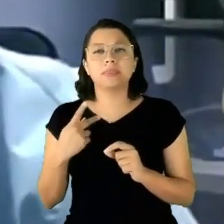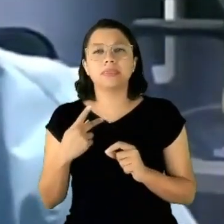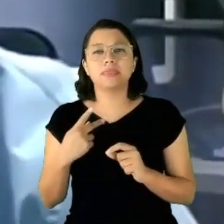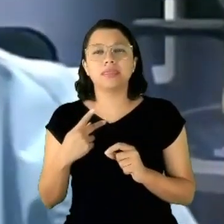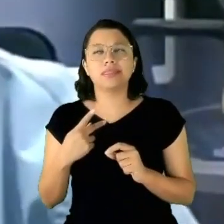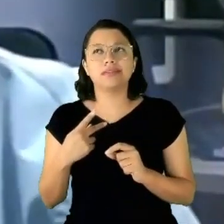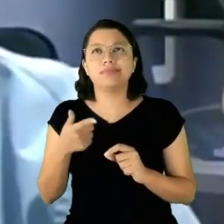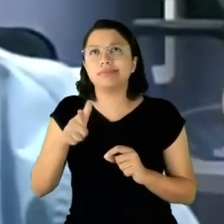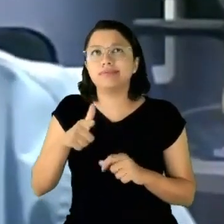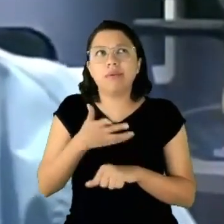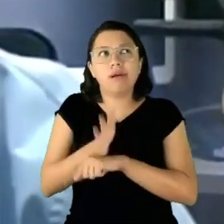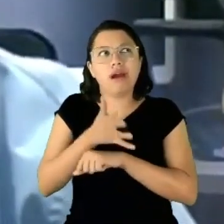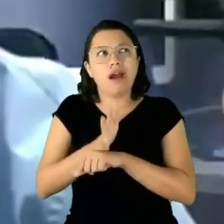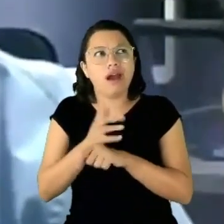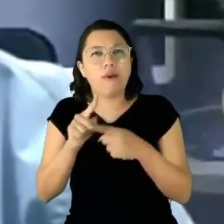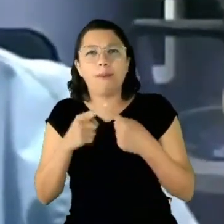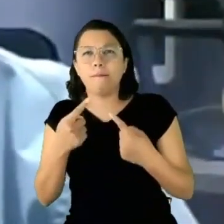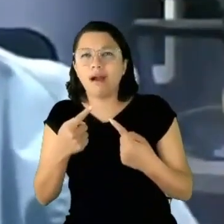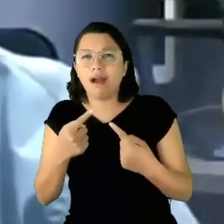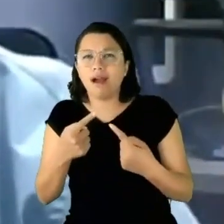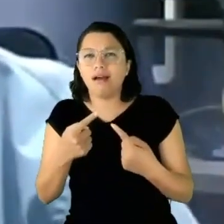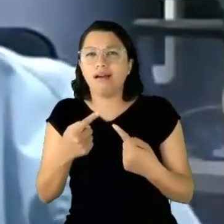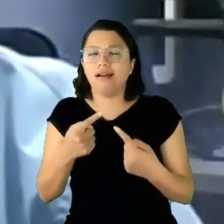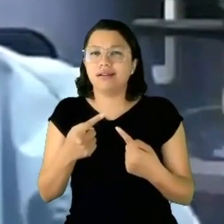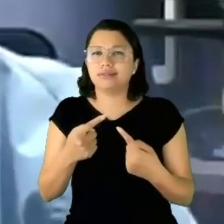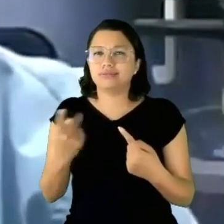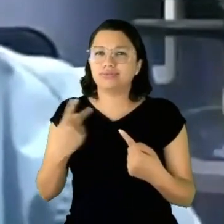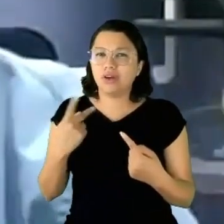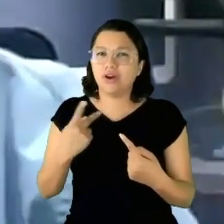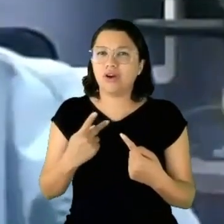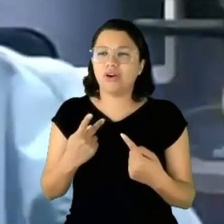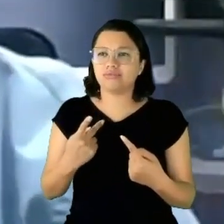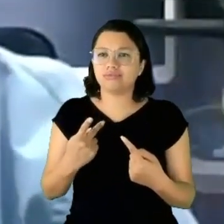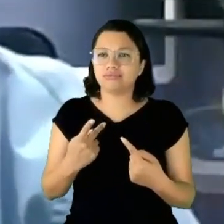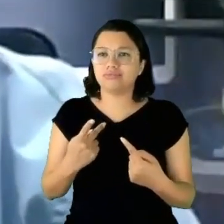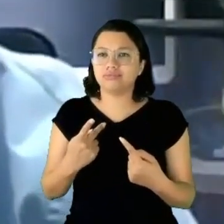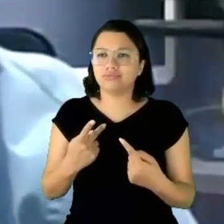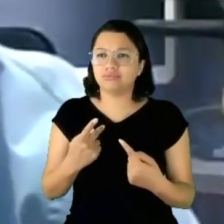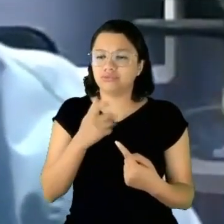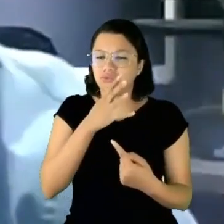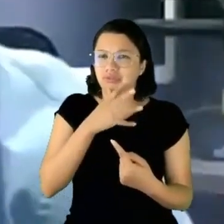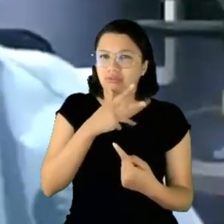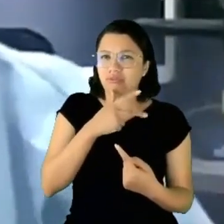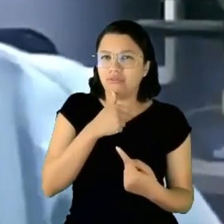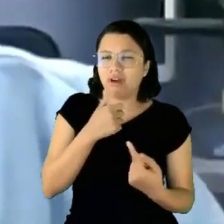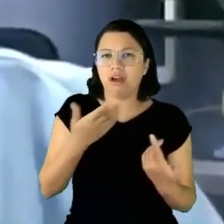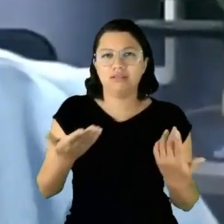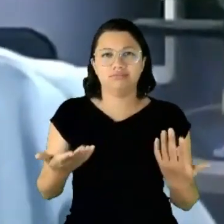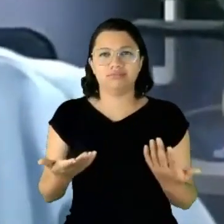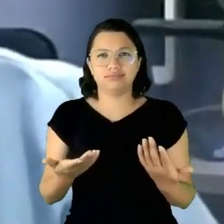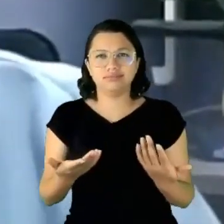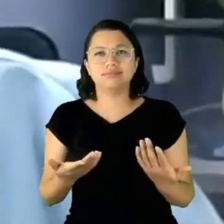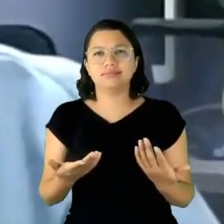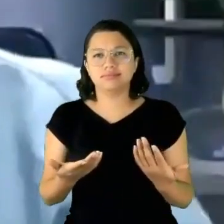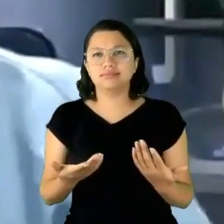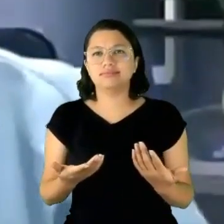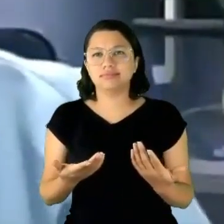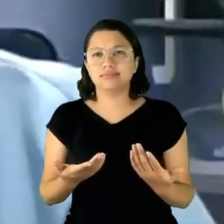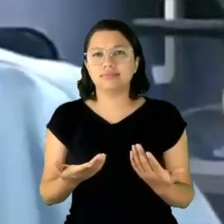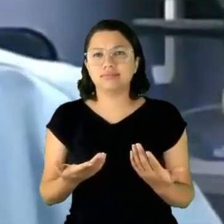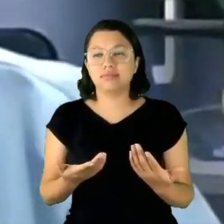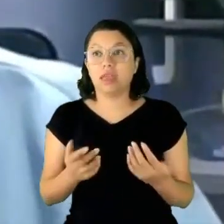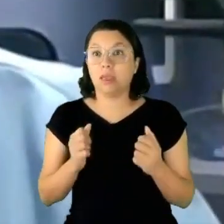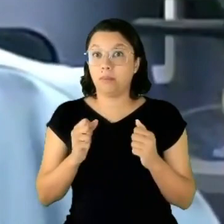treinados, mas nós somos tidos como morosos, e aí, por isso, podemos até ser